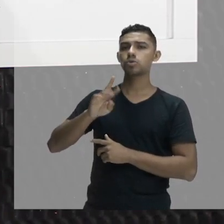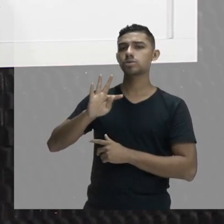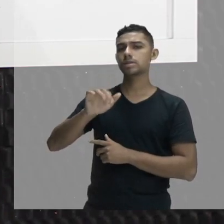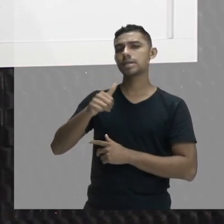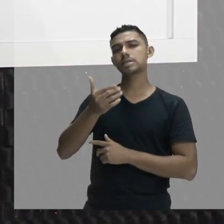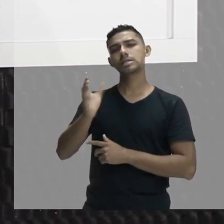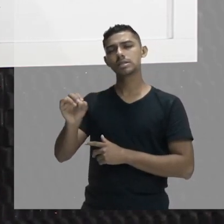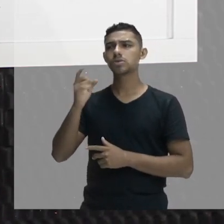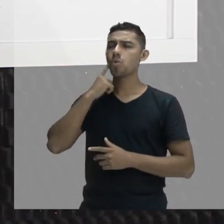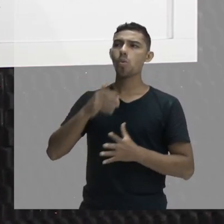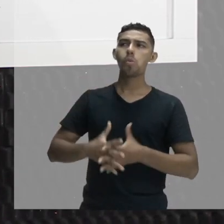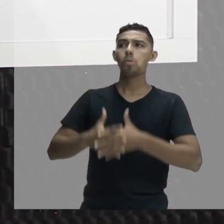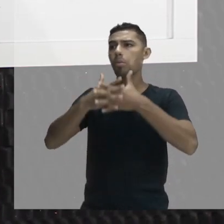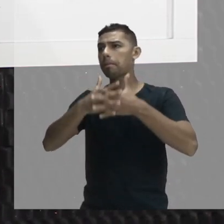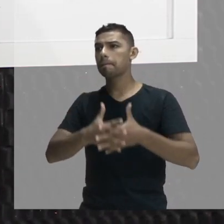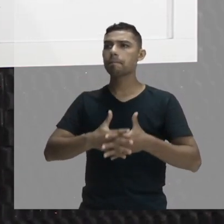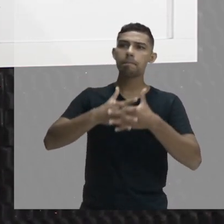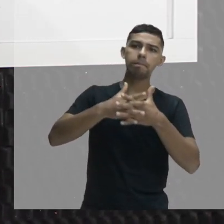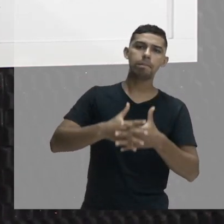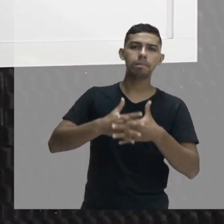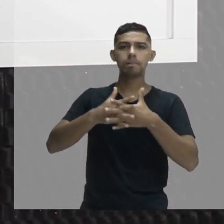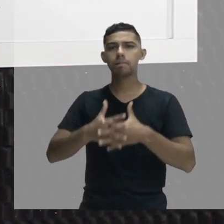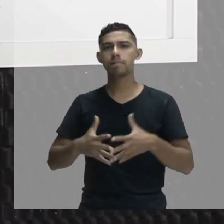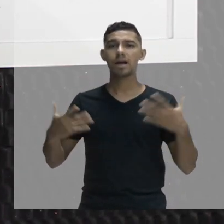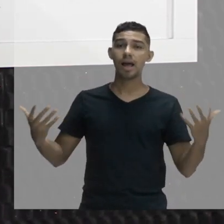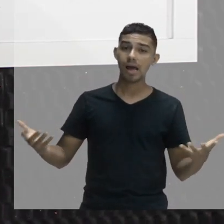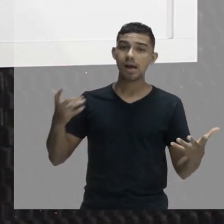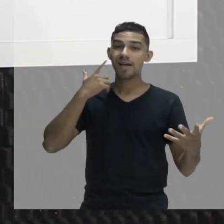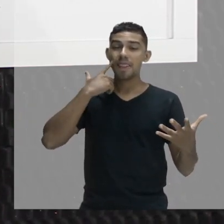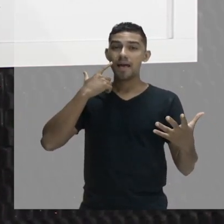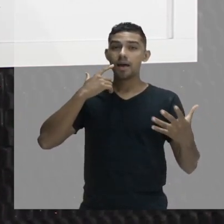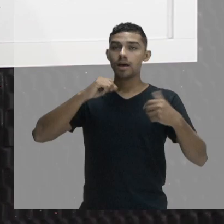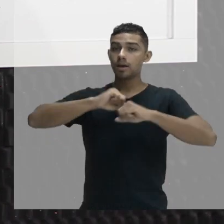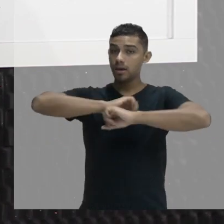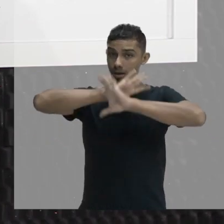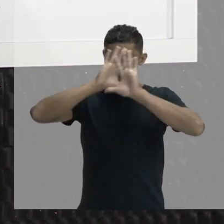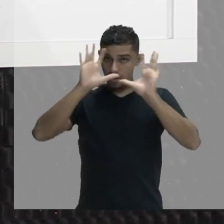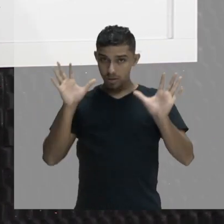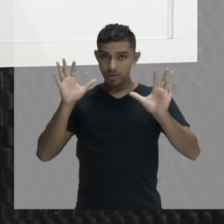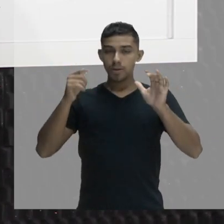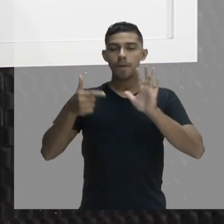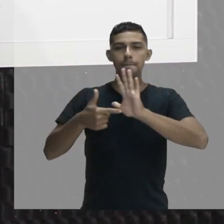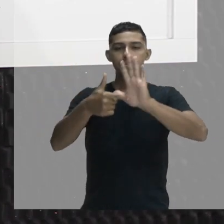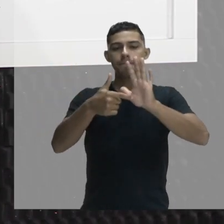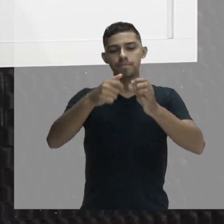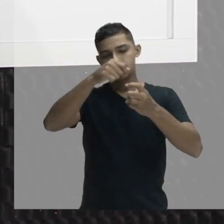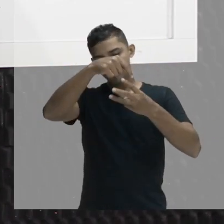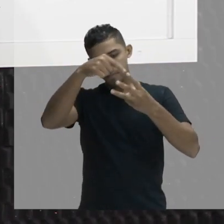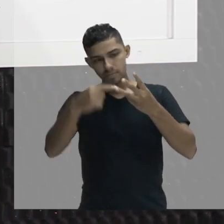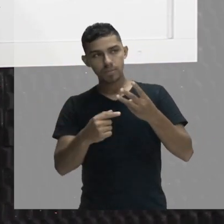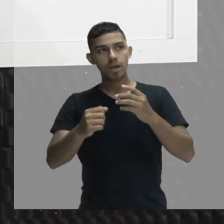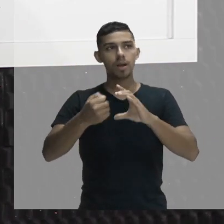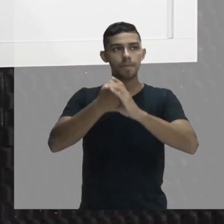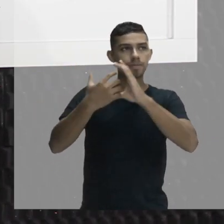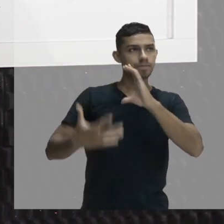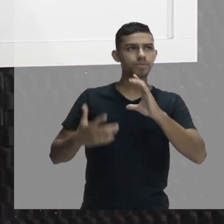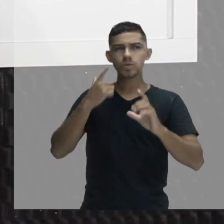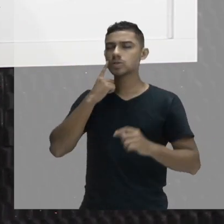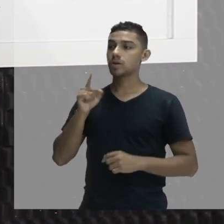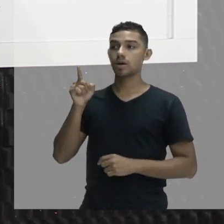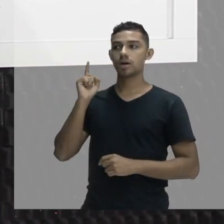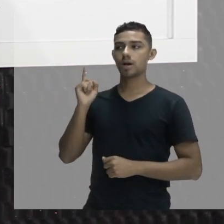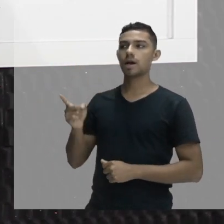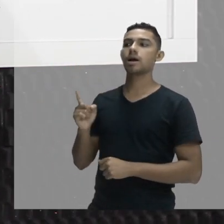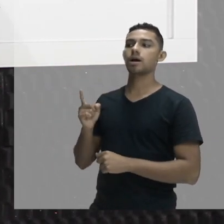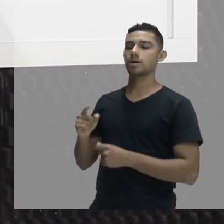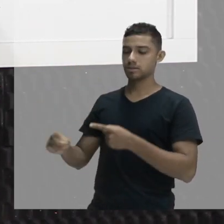uma confusão na cabeça do aluno. A gente vai tentar aqui, né, tentar mostrar para vocês a característica. Como é que eu olho um problema desse?